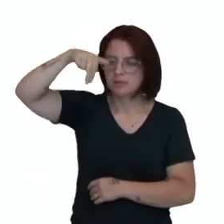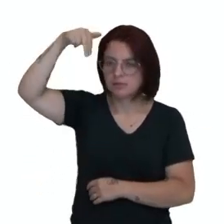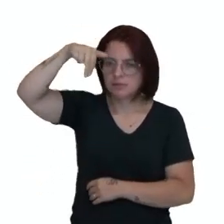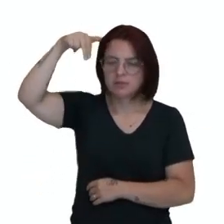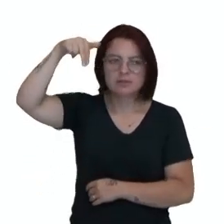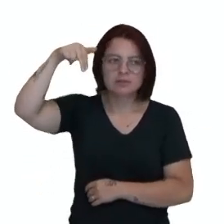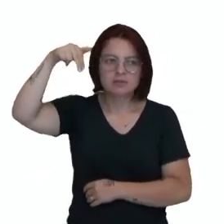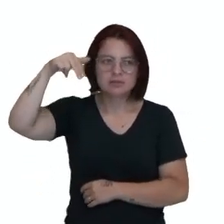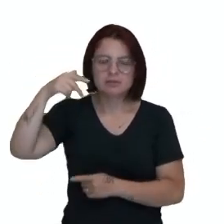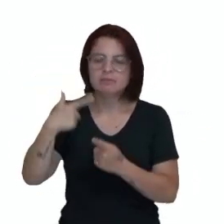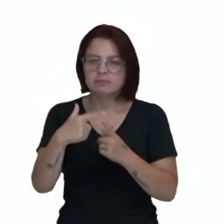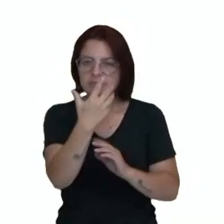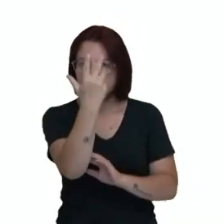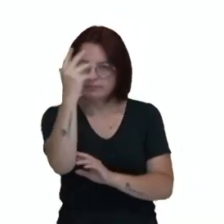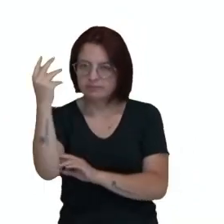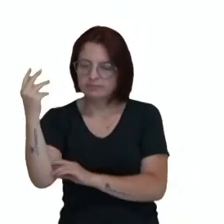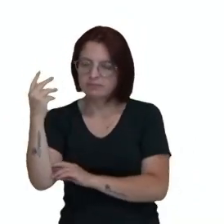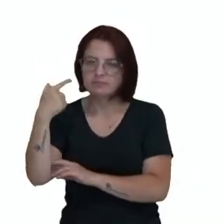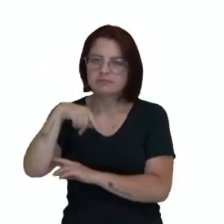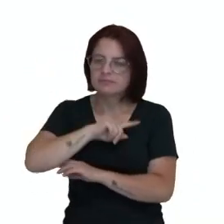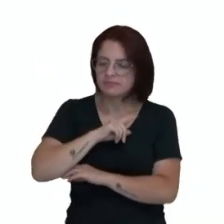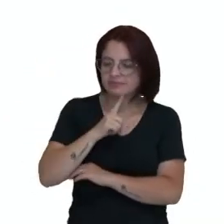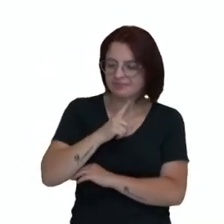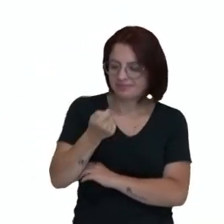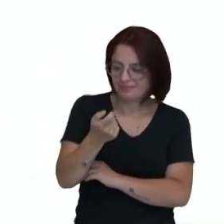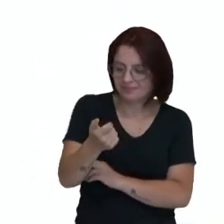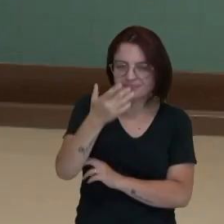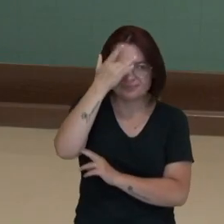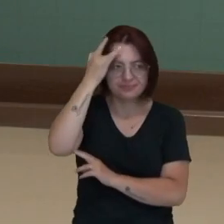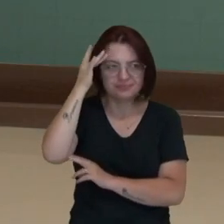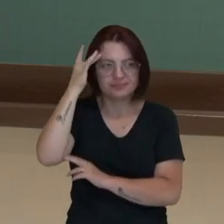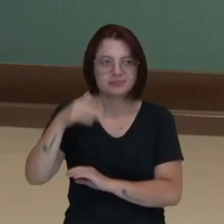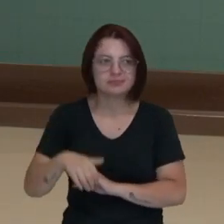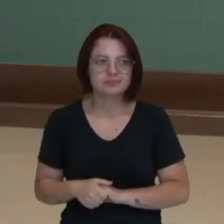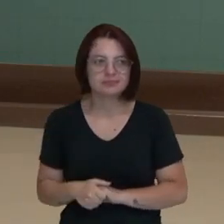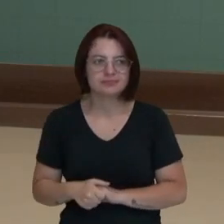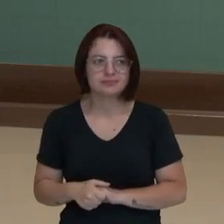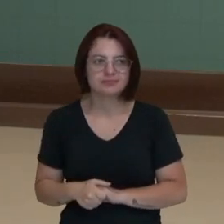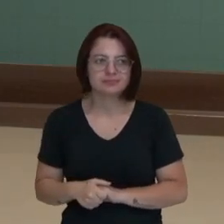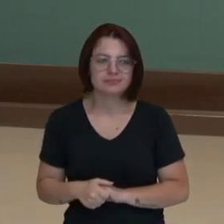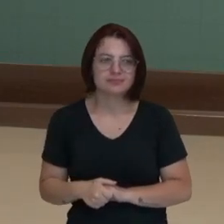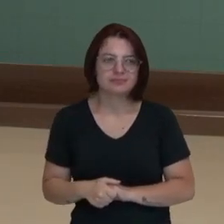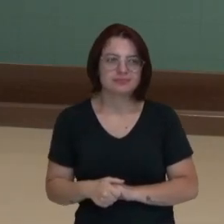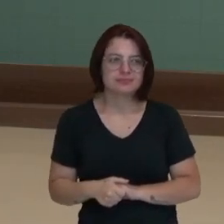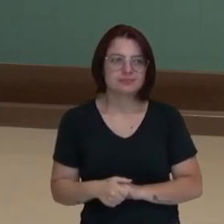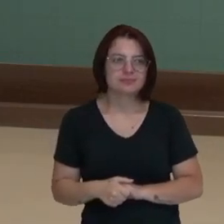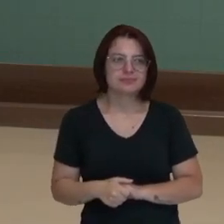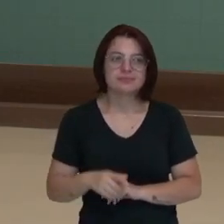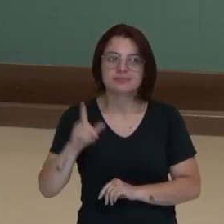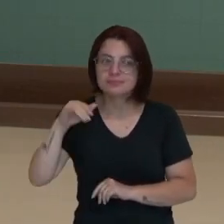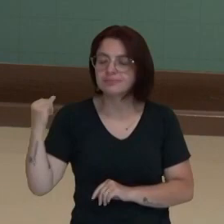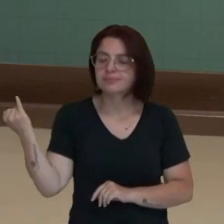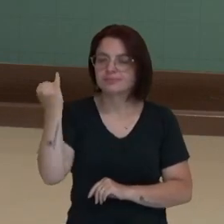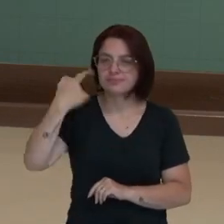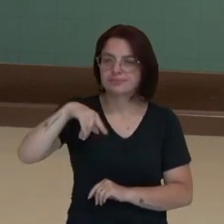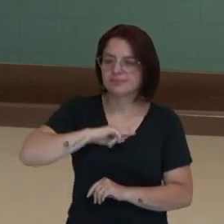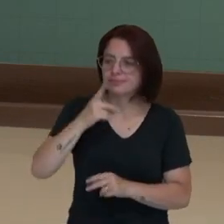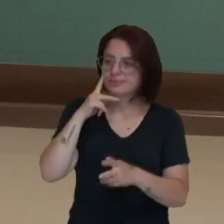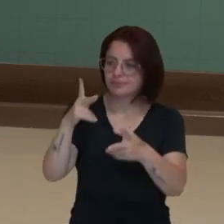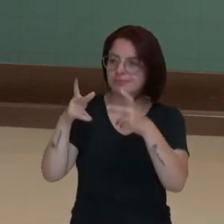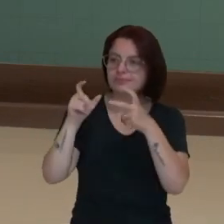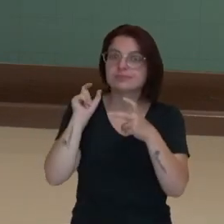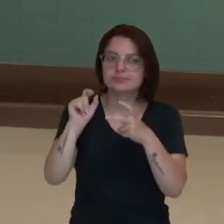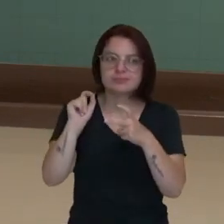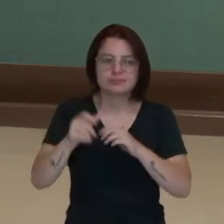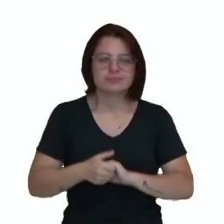da presença da floresta amazônica, e a região centro-oeste, em função das atividades de agropecuária. E é importante também destacar